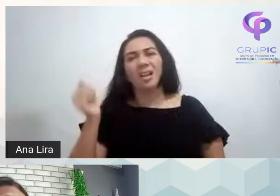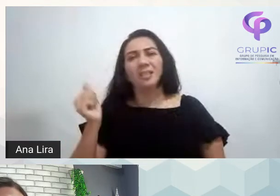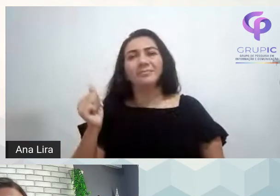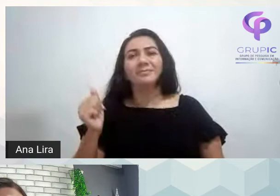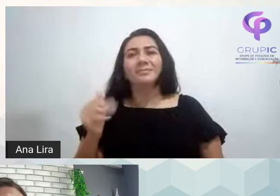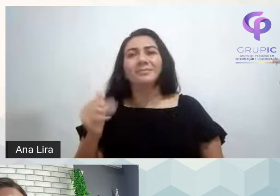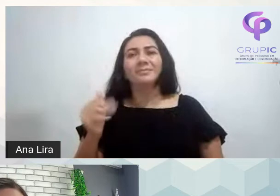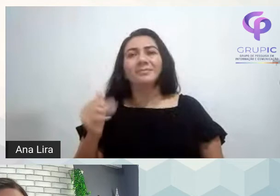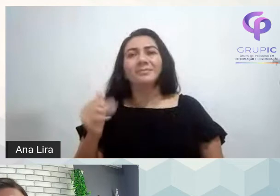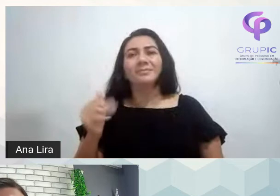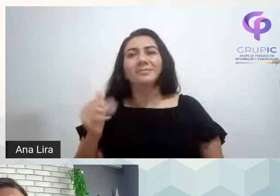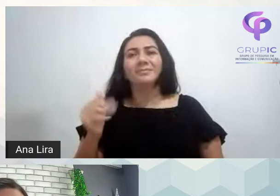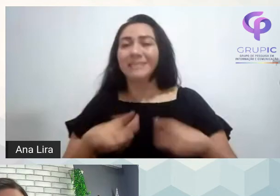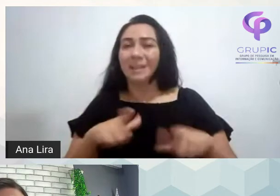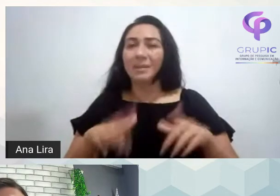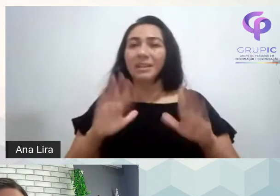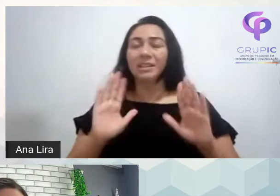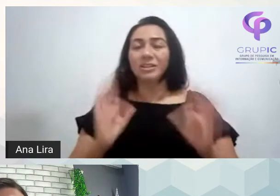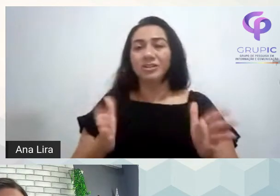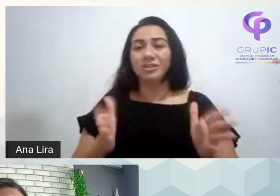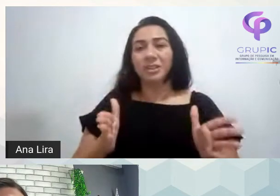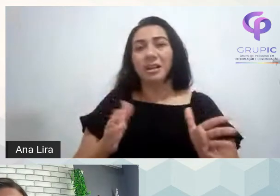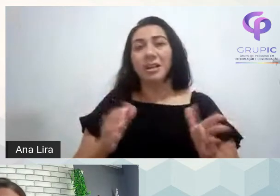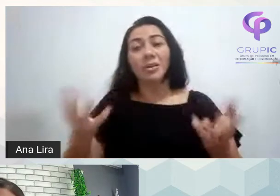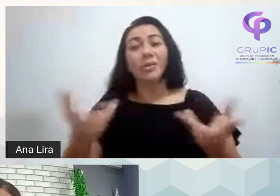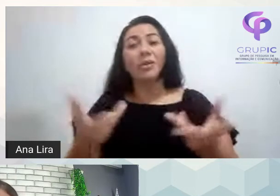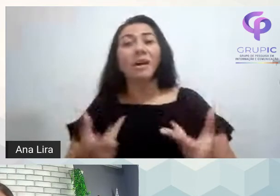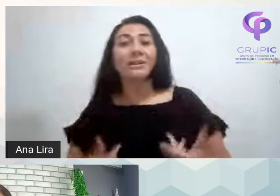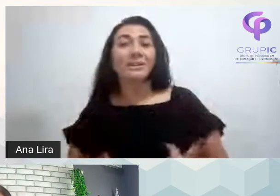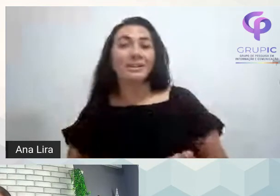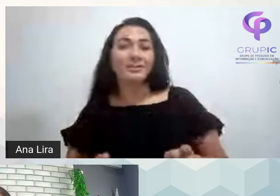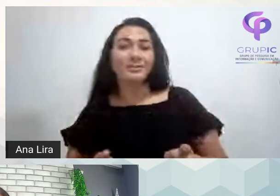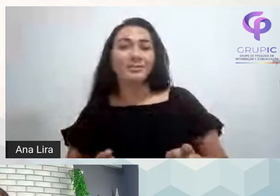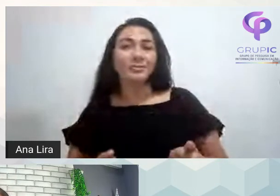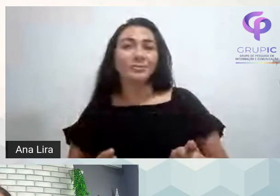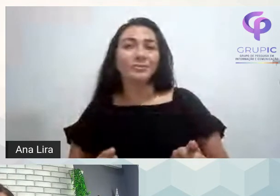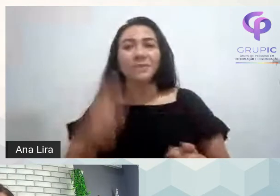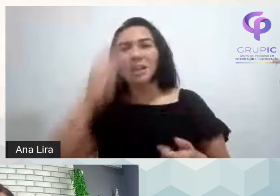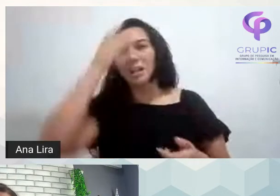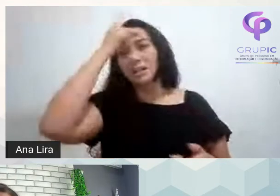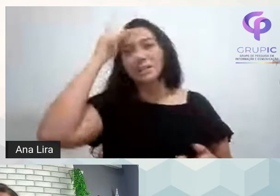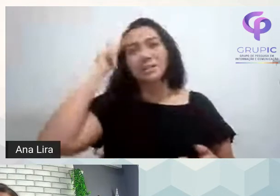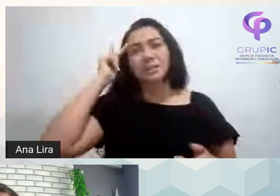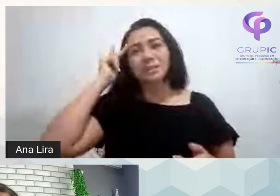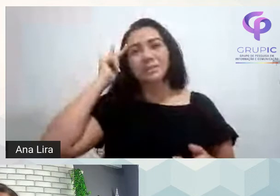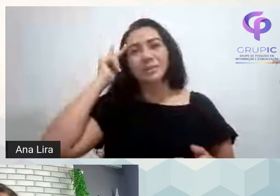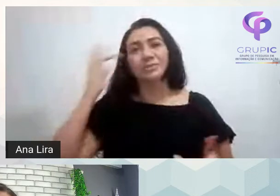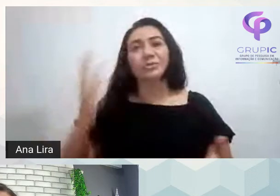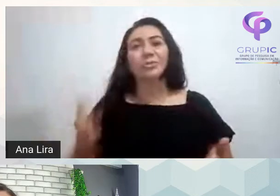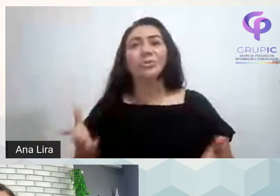da prefeitura ou num outro ambiente externo. Mas não no centro de cultura, né? Não no centro de cultura.